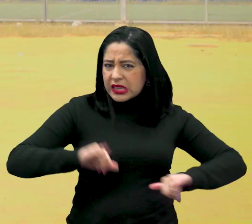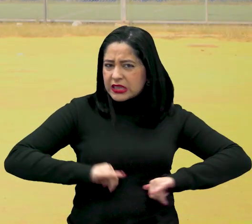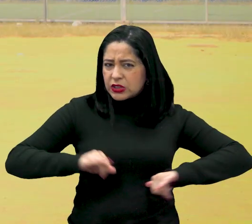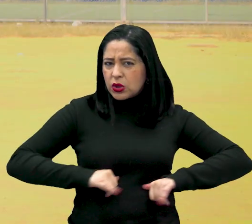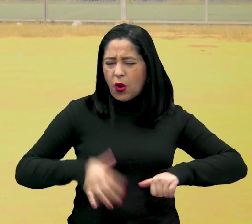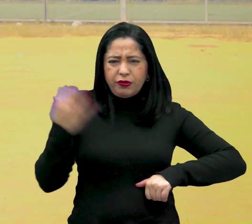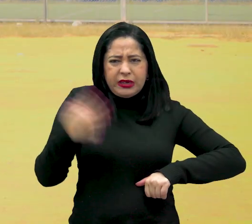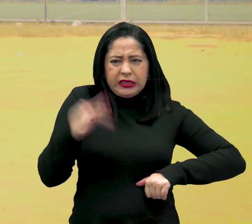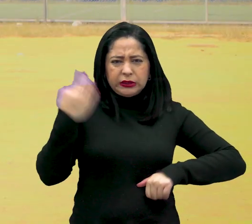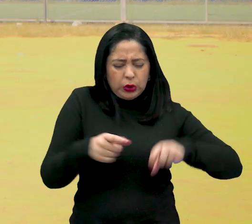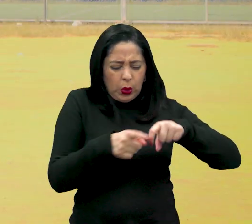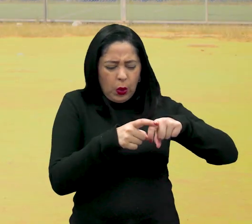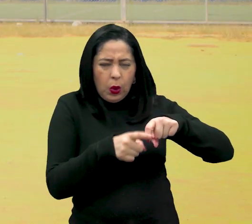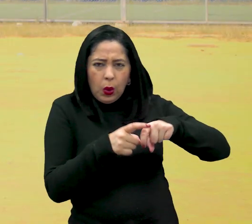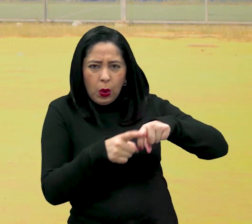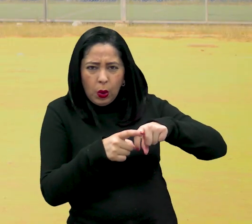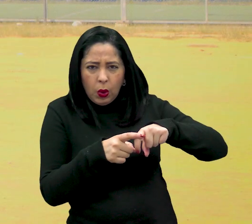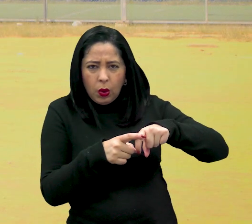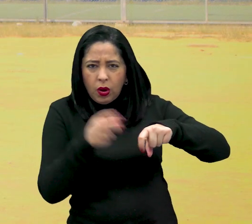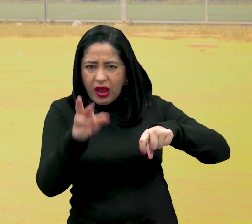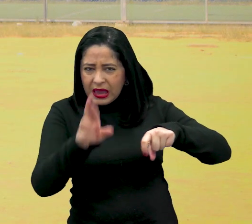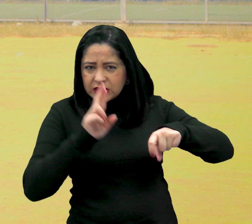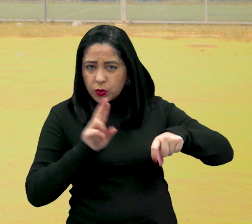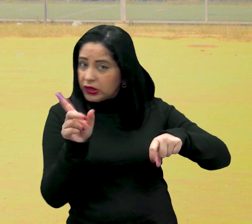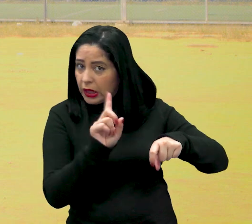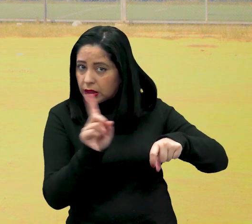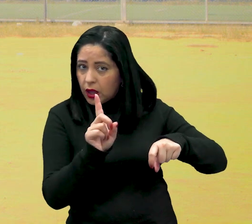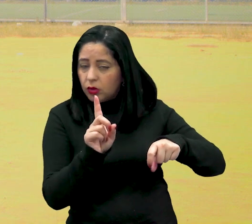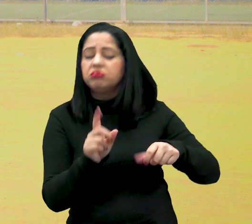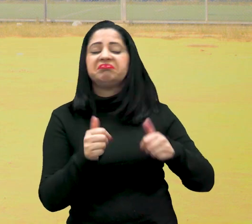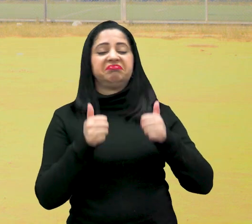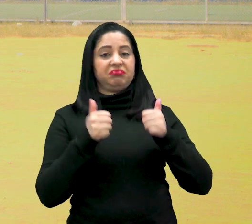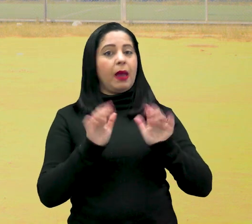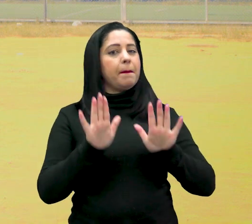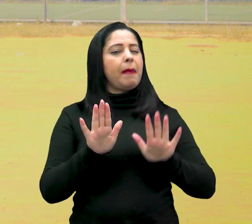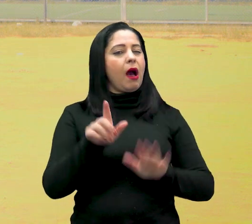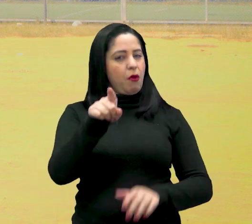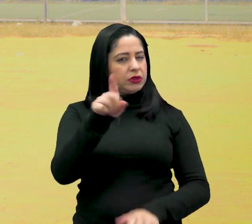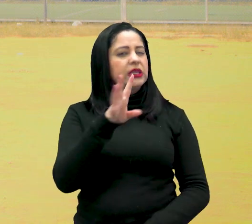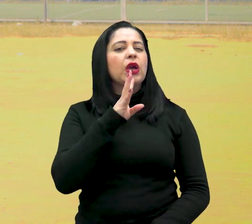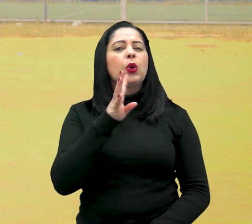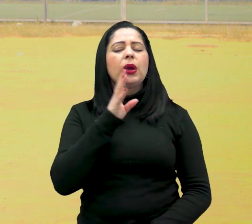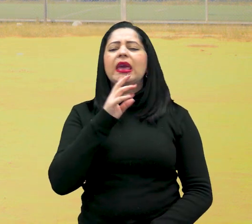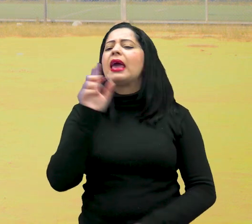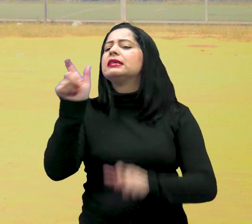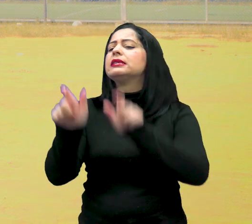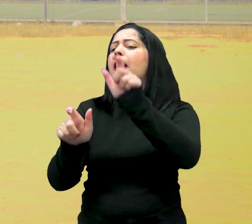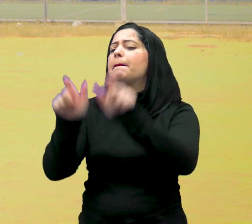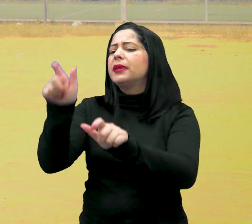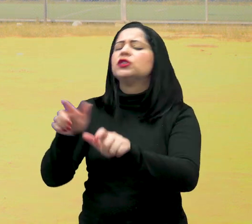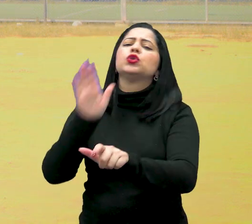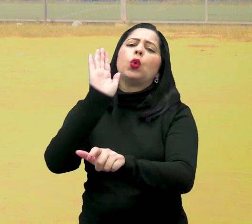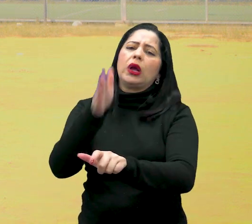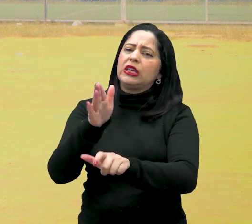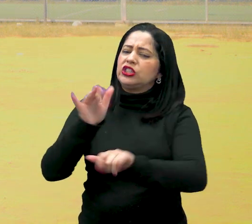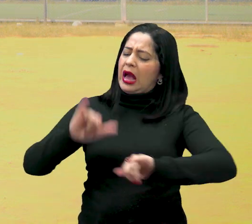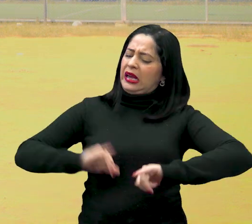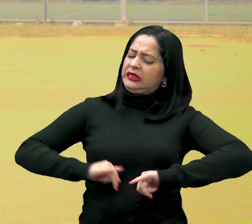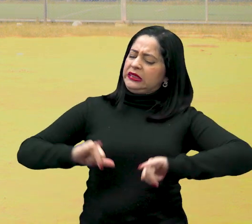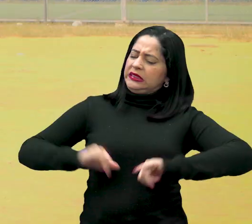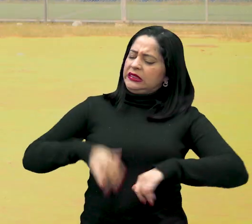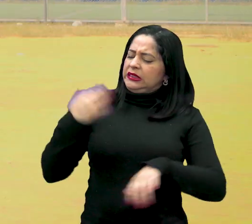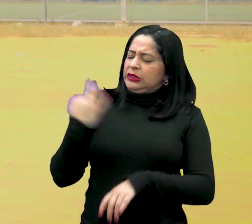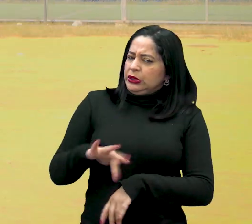Você sofre com dores nos joelhos? Se a resposta for não, garanto que você deva conhecer ao menos uma pessoa que tem